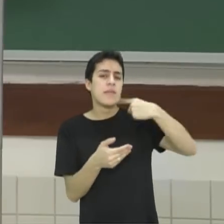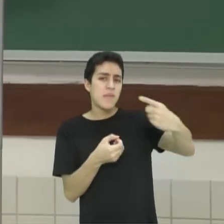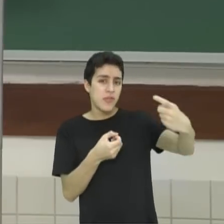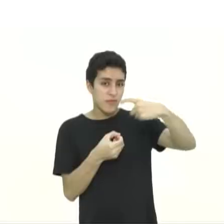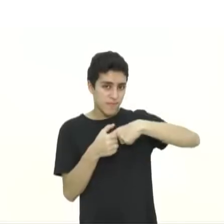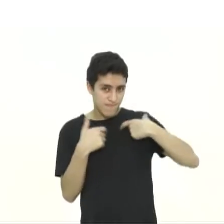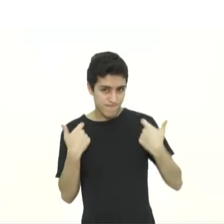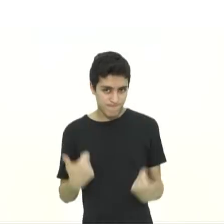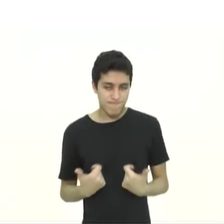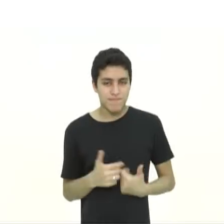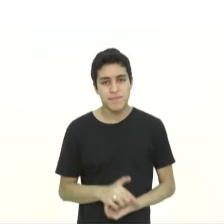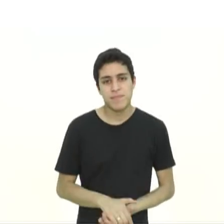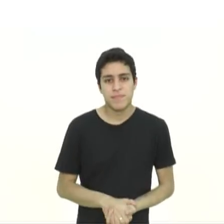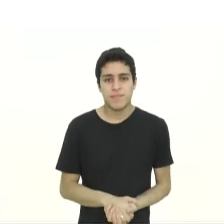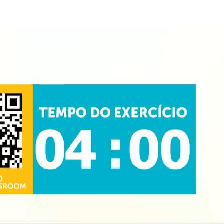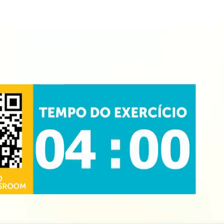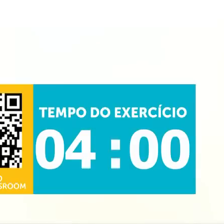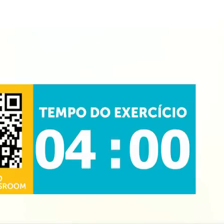voltamos.